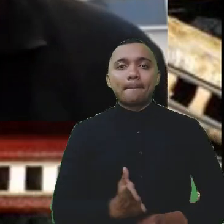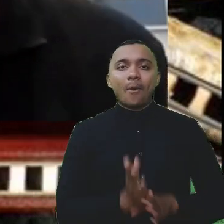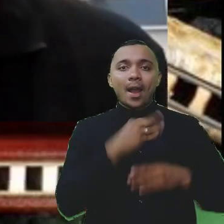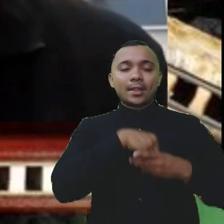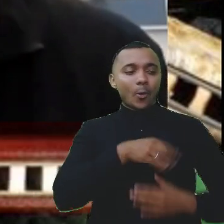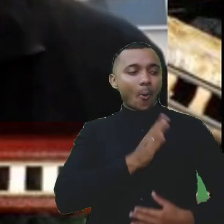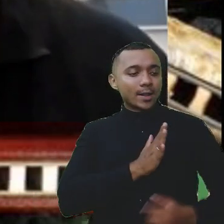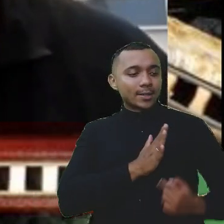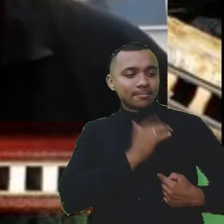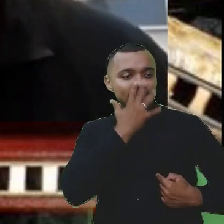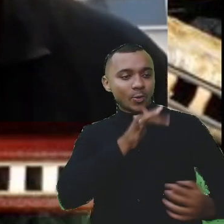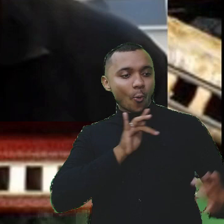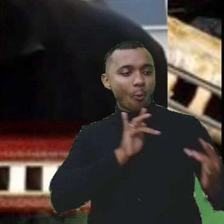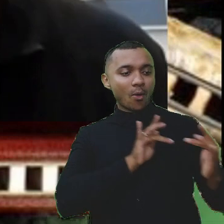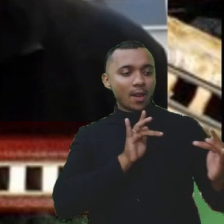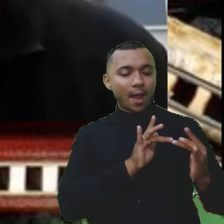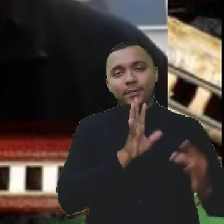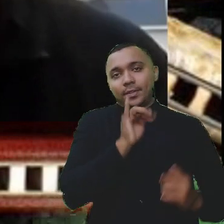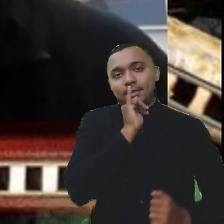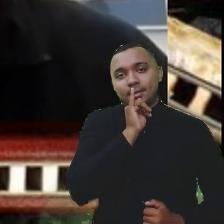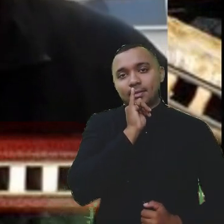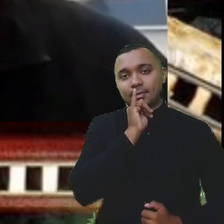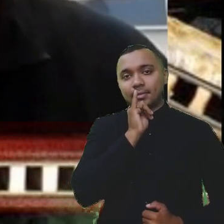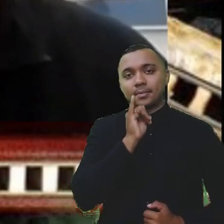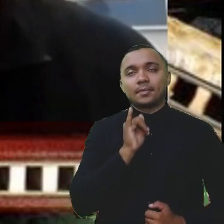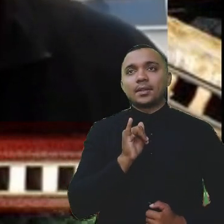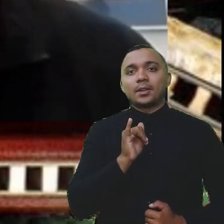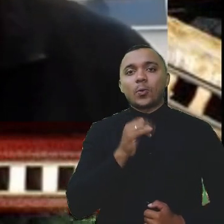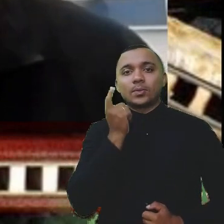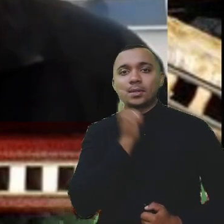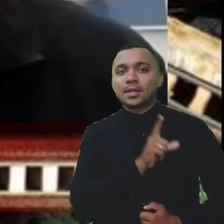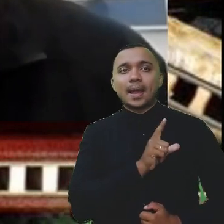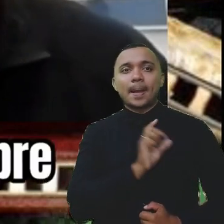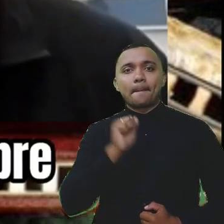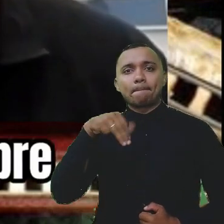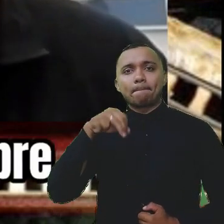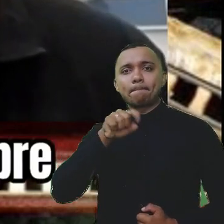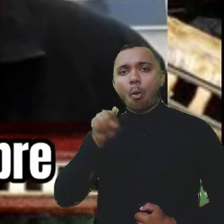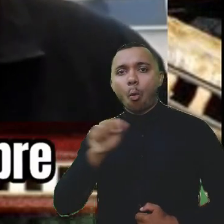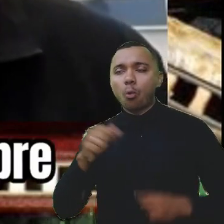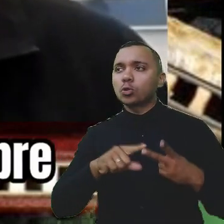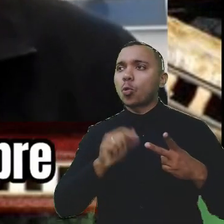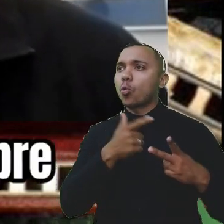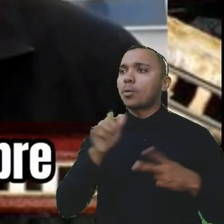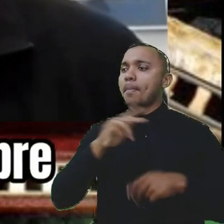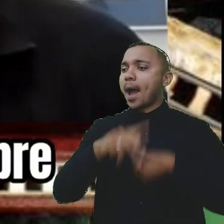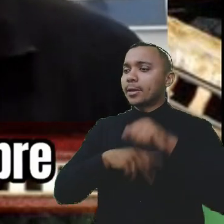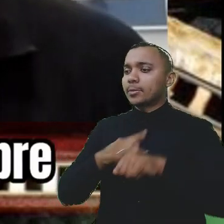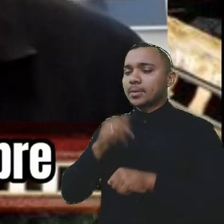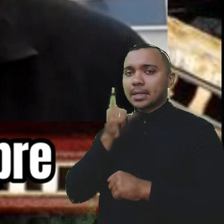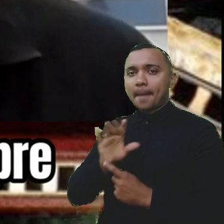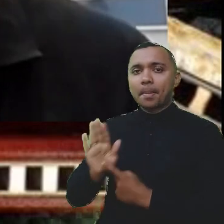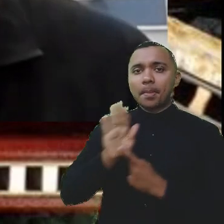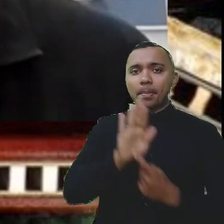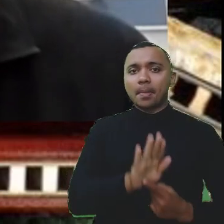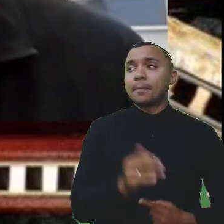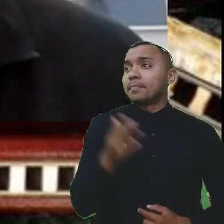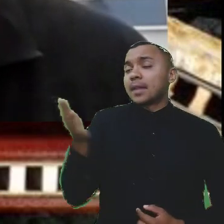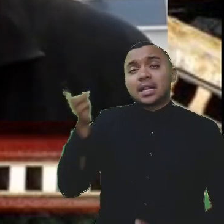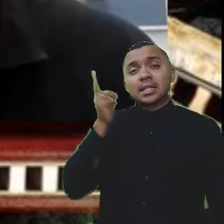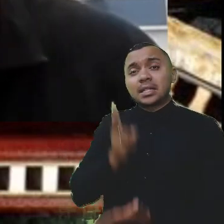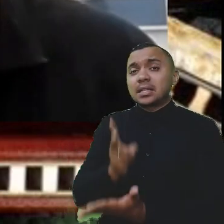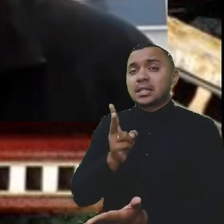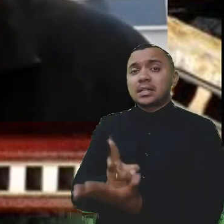tem. Tudo bem, eu posso Mas, tocar uma peça de Bach, eu posso tocar um Mozart, mas o cara que nasceu lá vai tocar sempre com